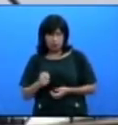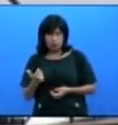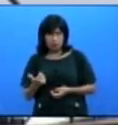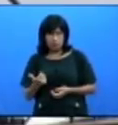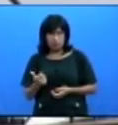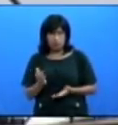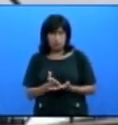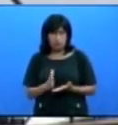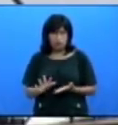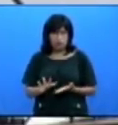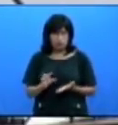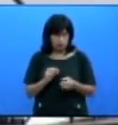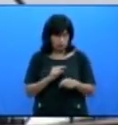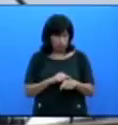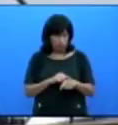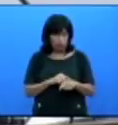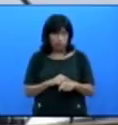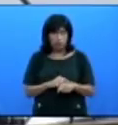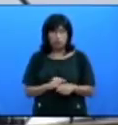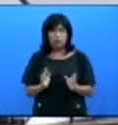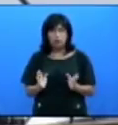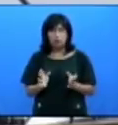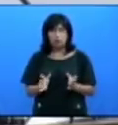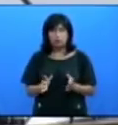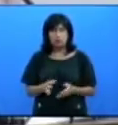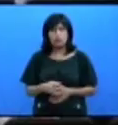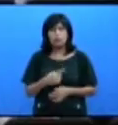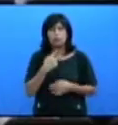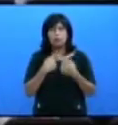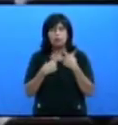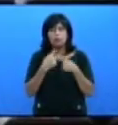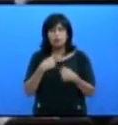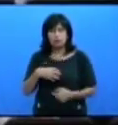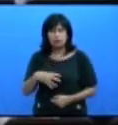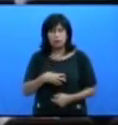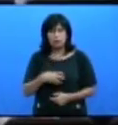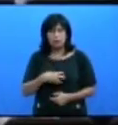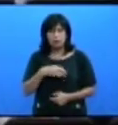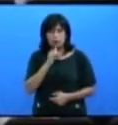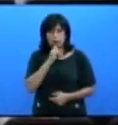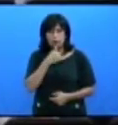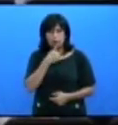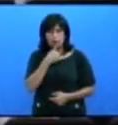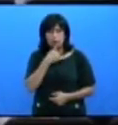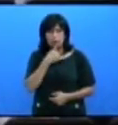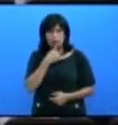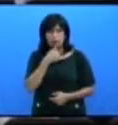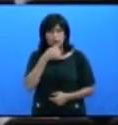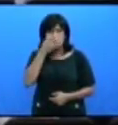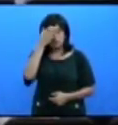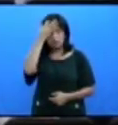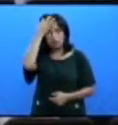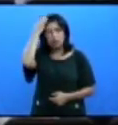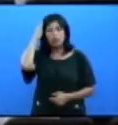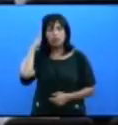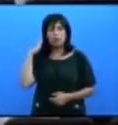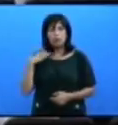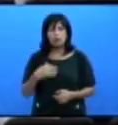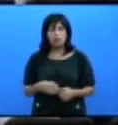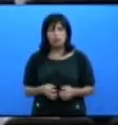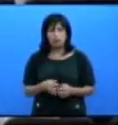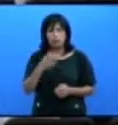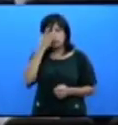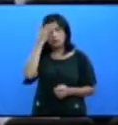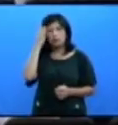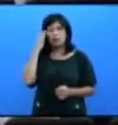a leitura de voto de pesar. O vereador Joaquim Pereira de Castilho, pela ordem, está pedindo o